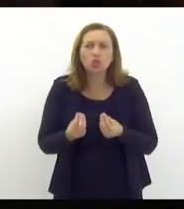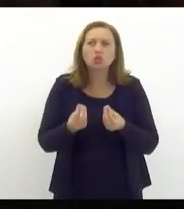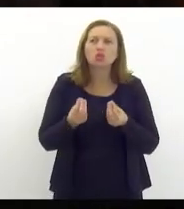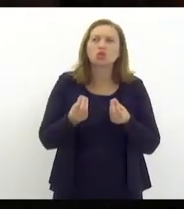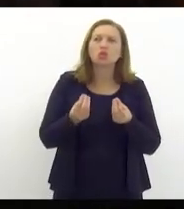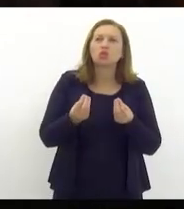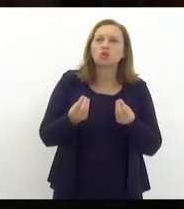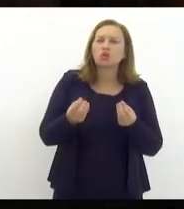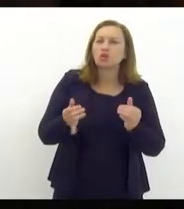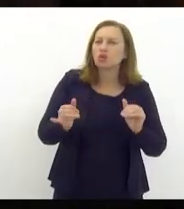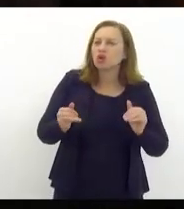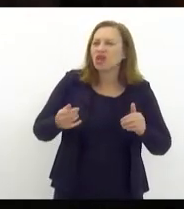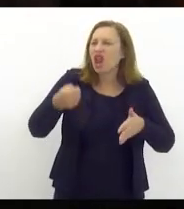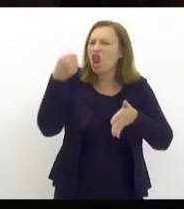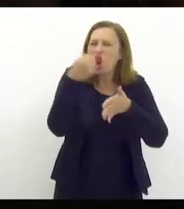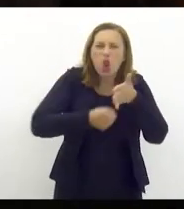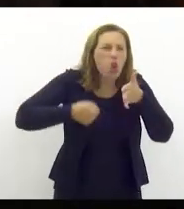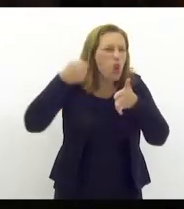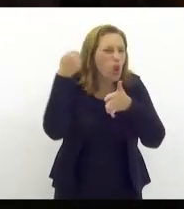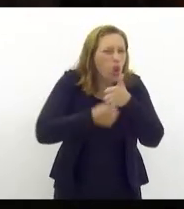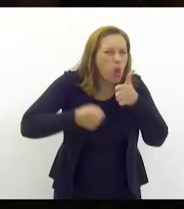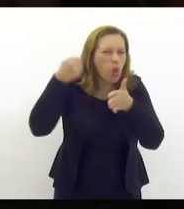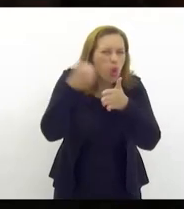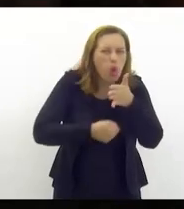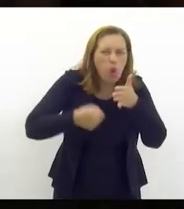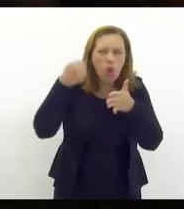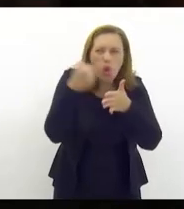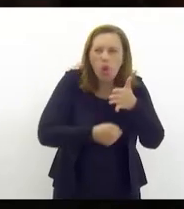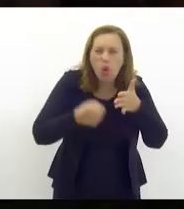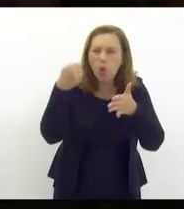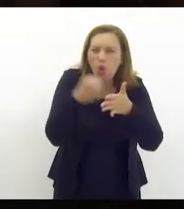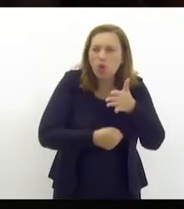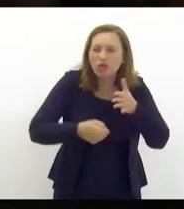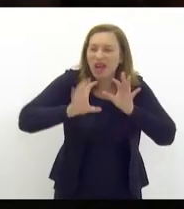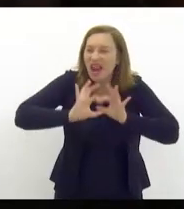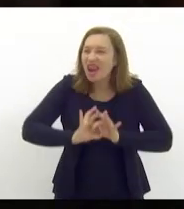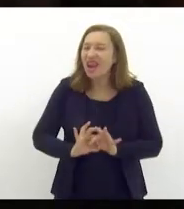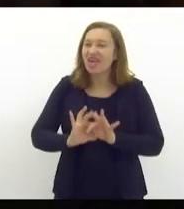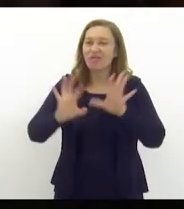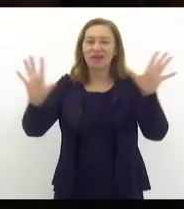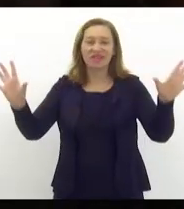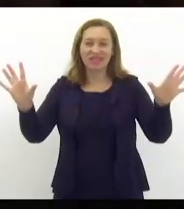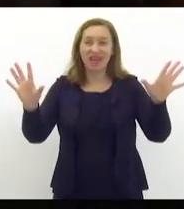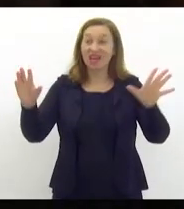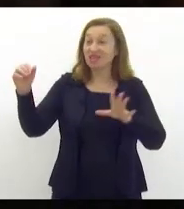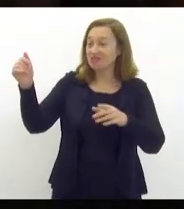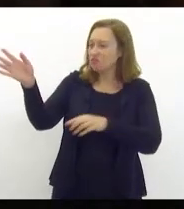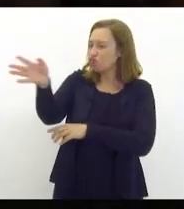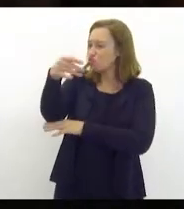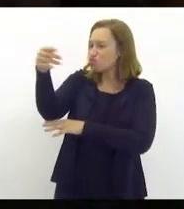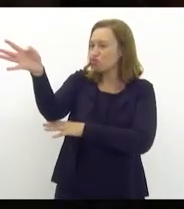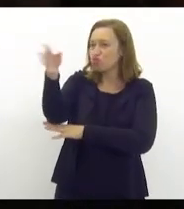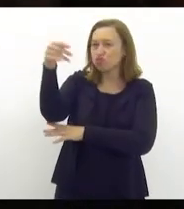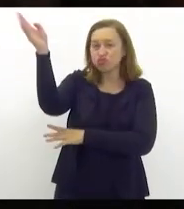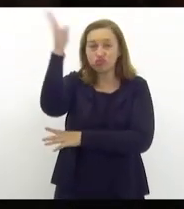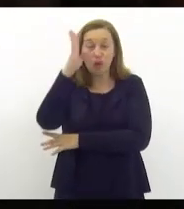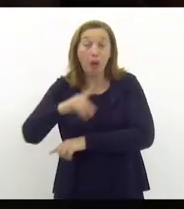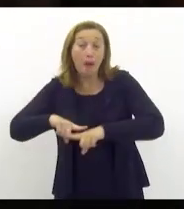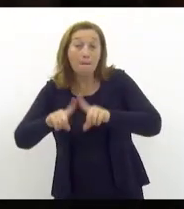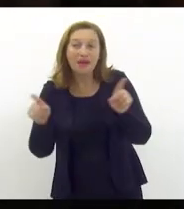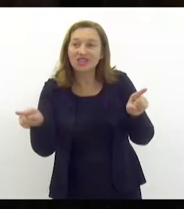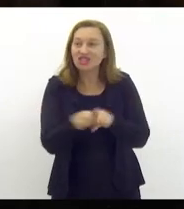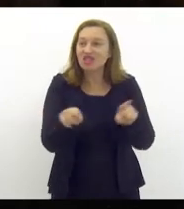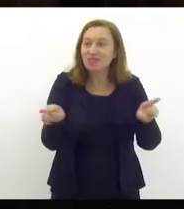da independência, todo o ardor que traz aí a bandeira do Brasil, mas também numa lógica